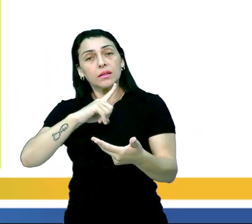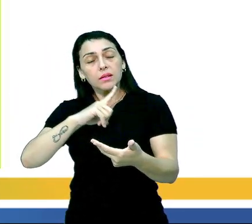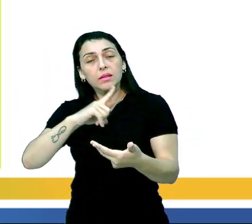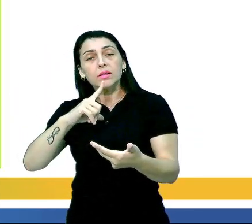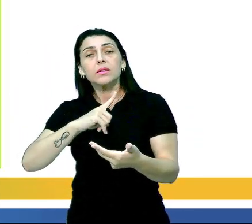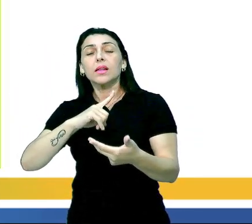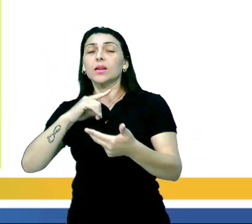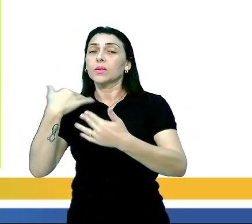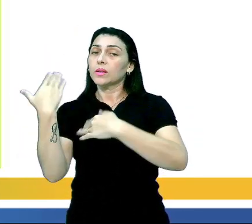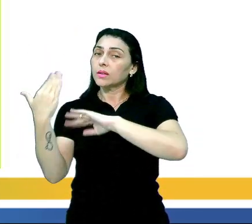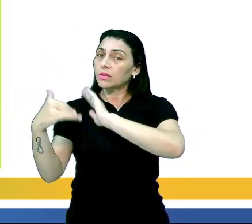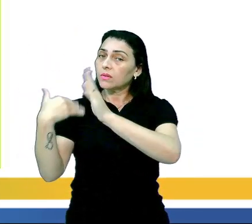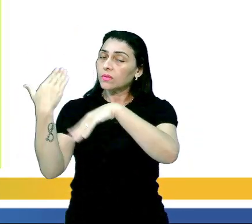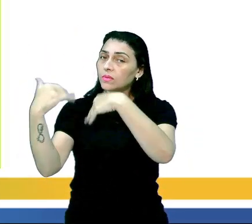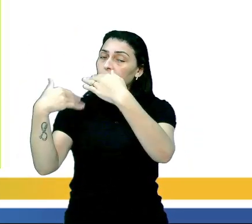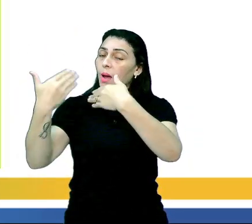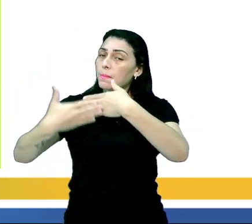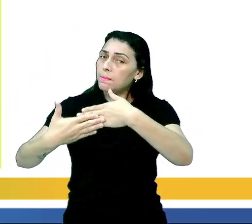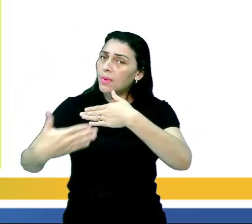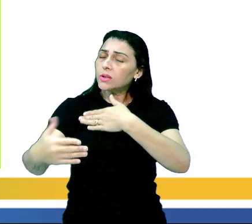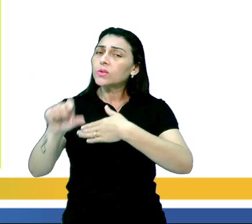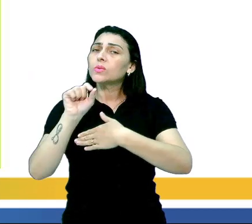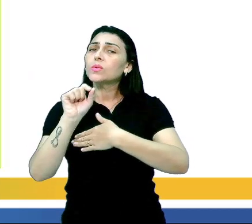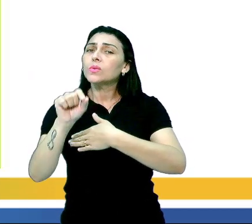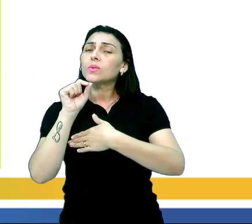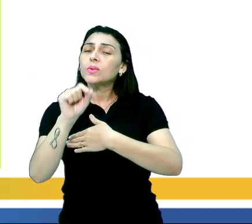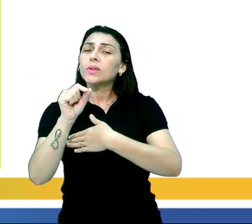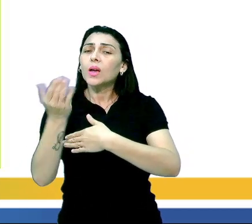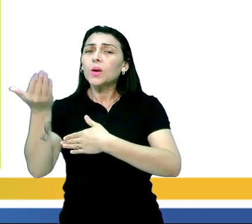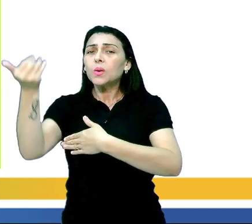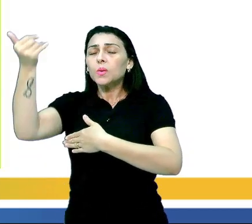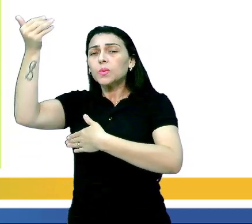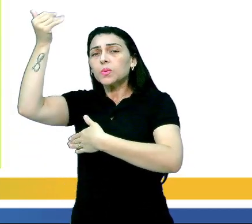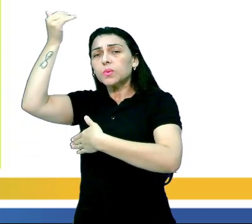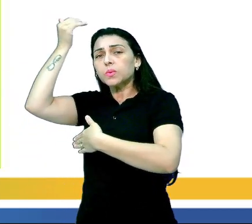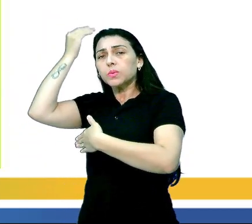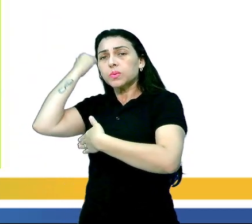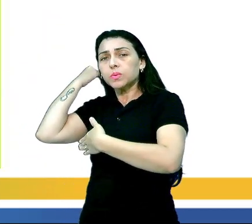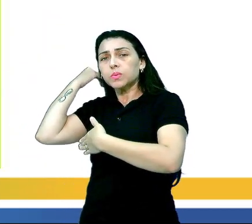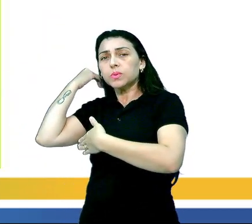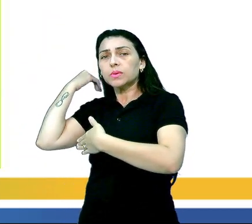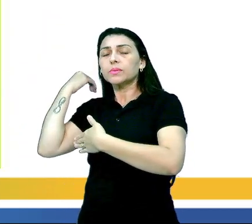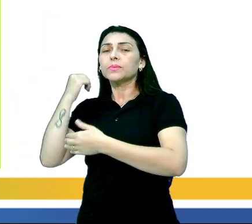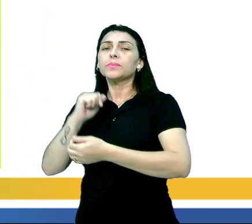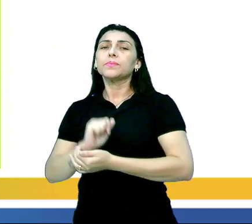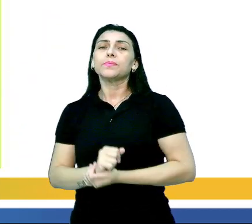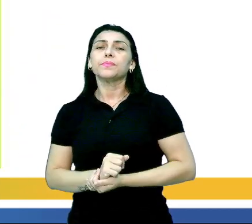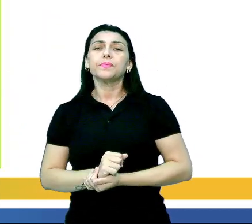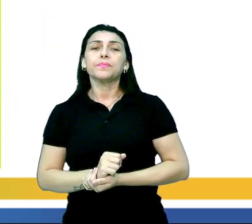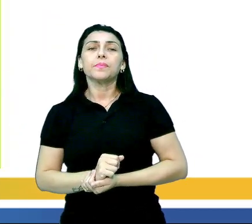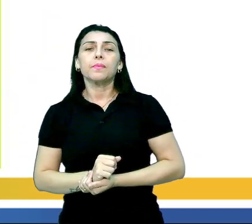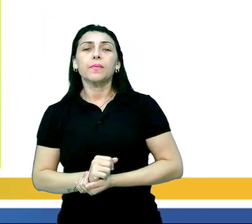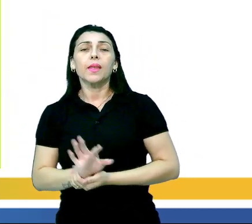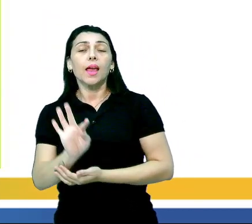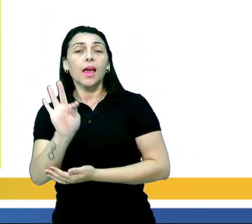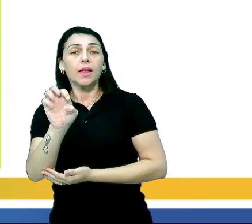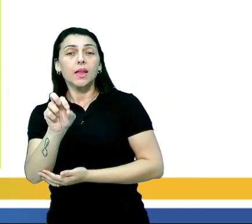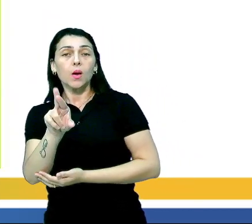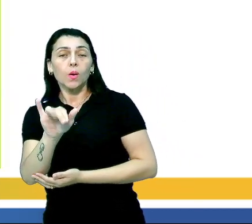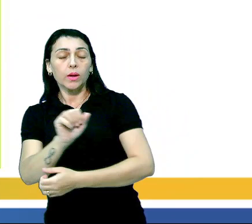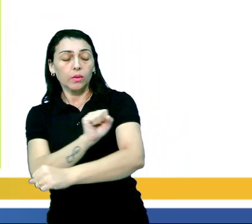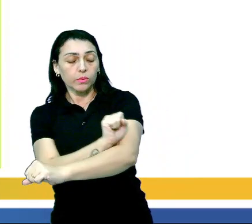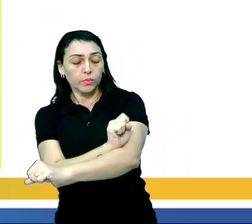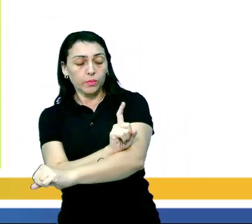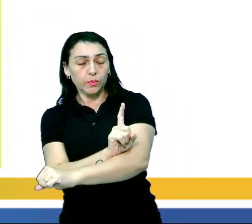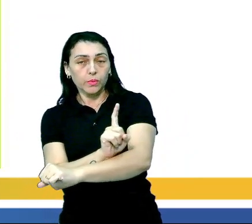existentes desenvolveram-se a partir de ancestrais comuns. A teoria da evolução